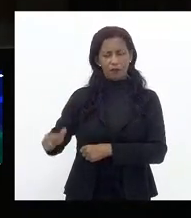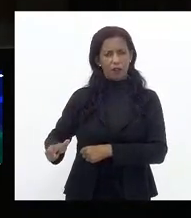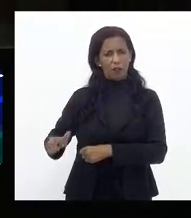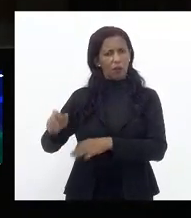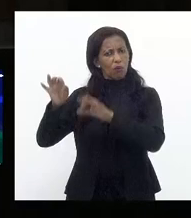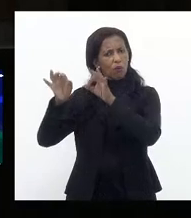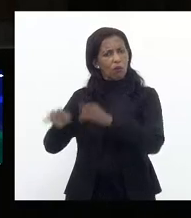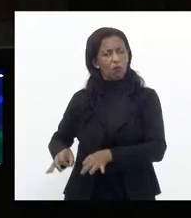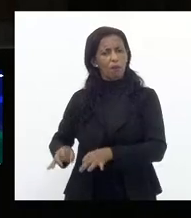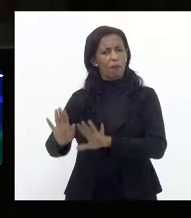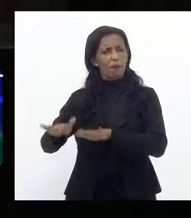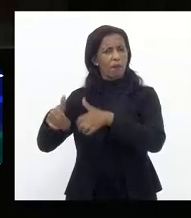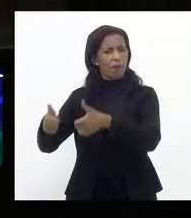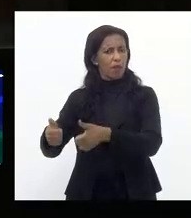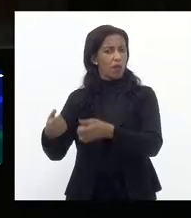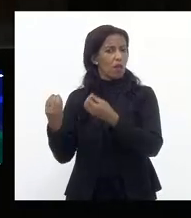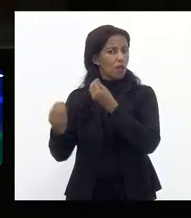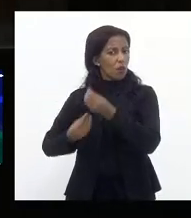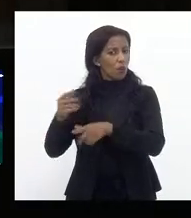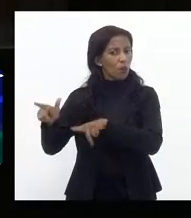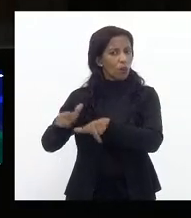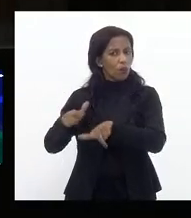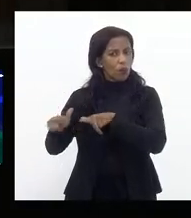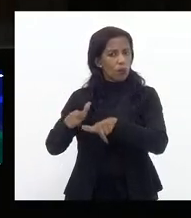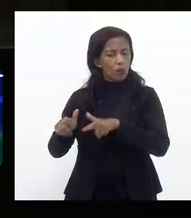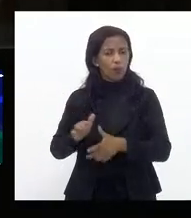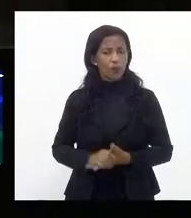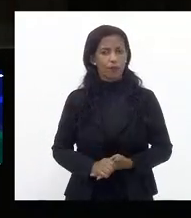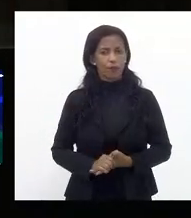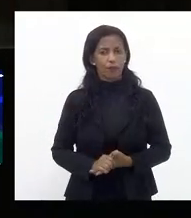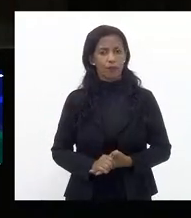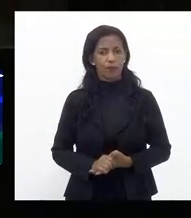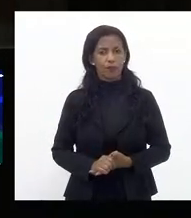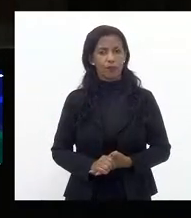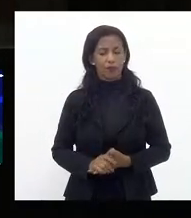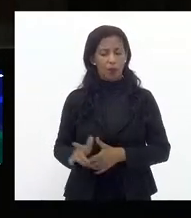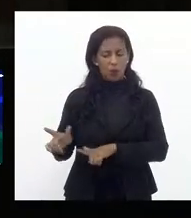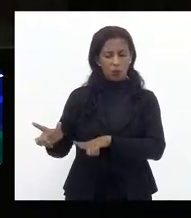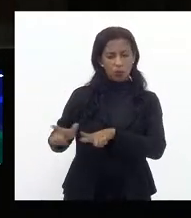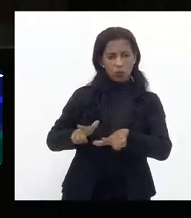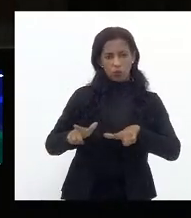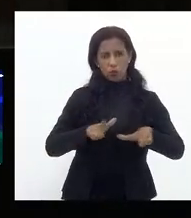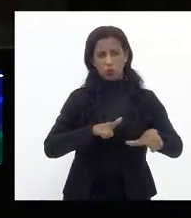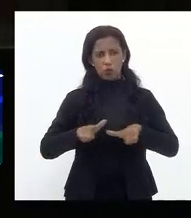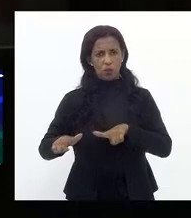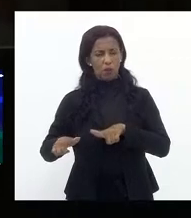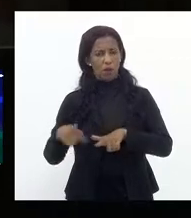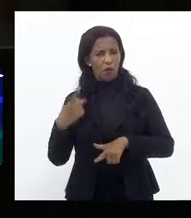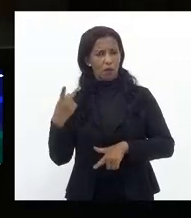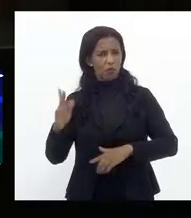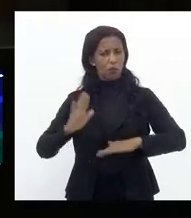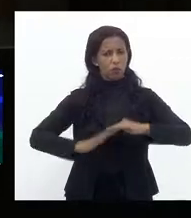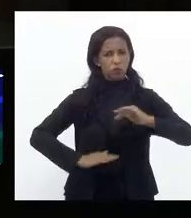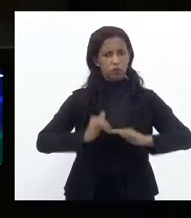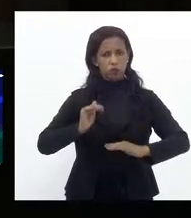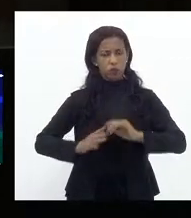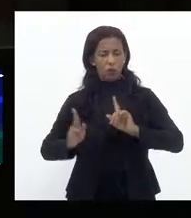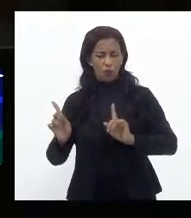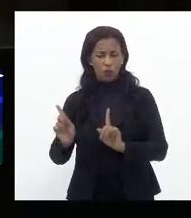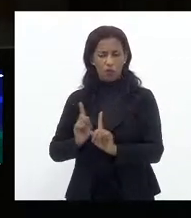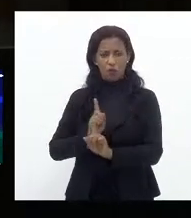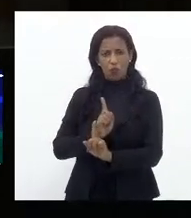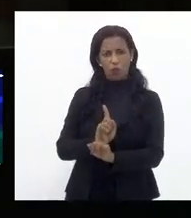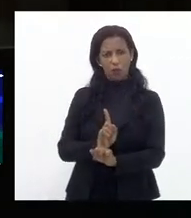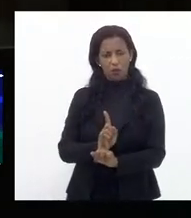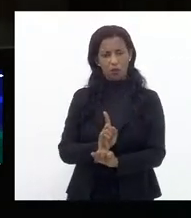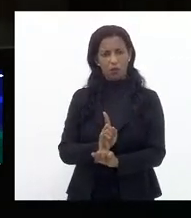como servidor no trabalho, no exercício da sua função voltada